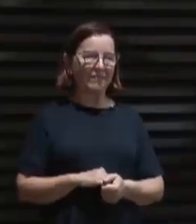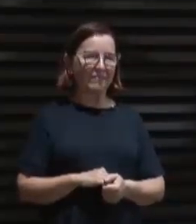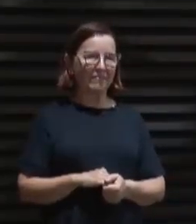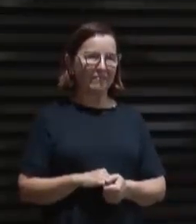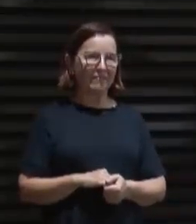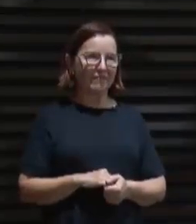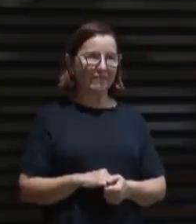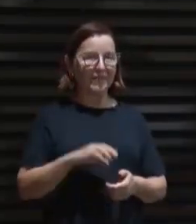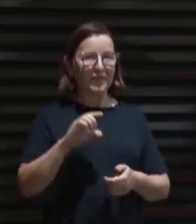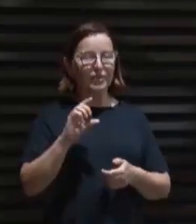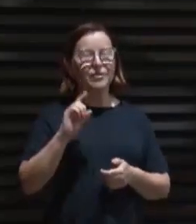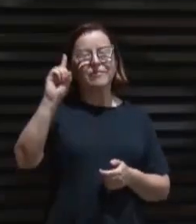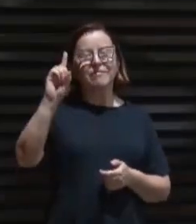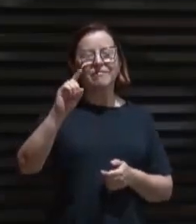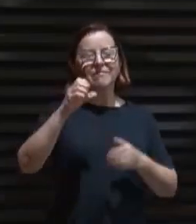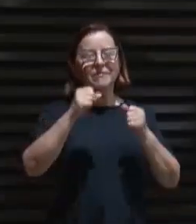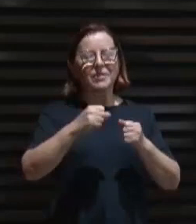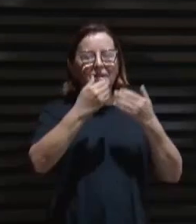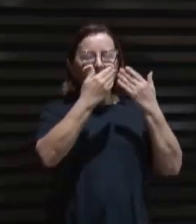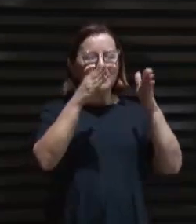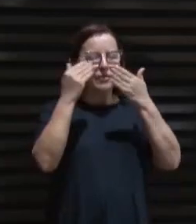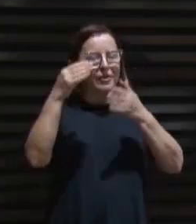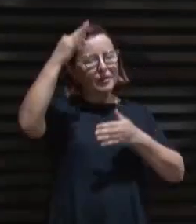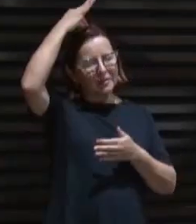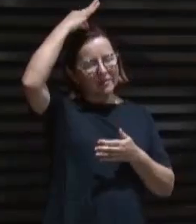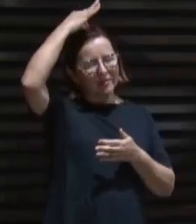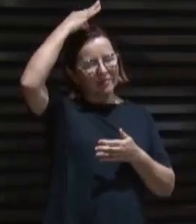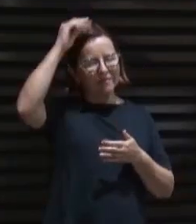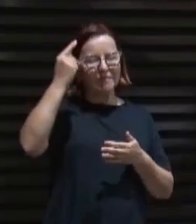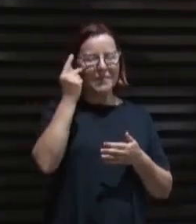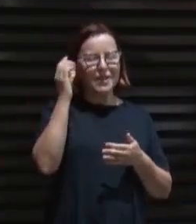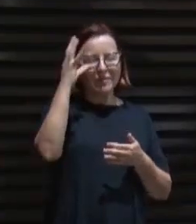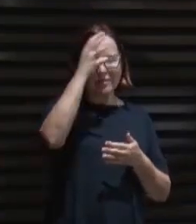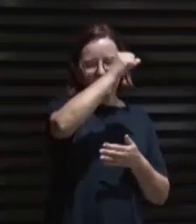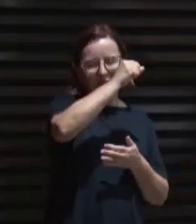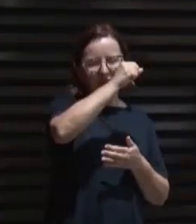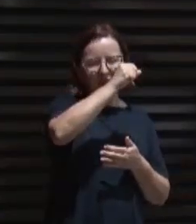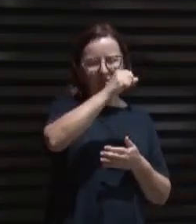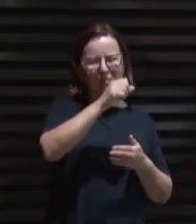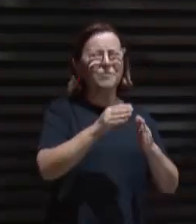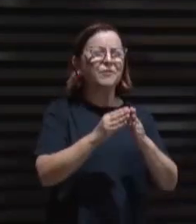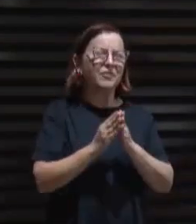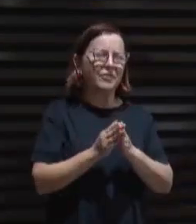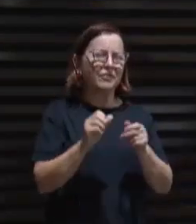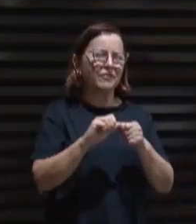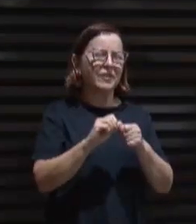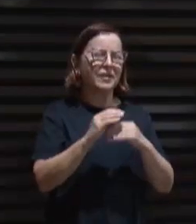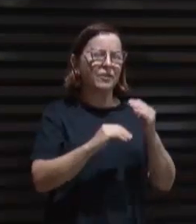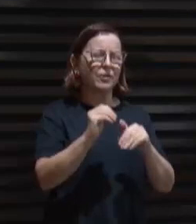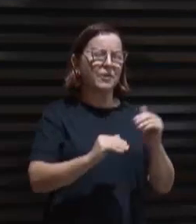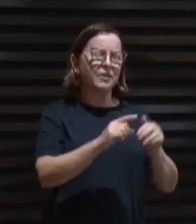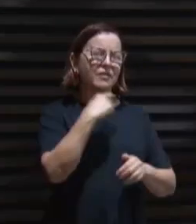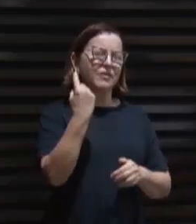Só tu podes abrir os nossos olhos para vermos além da letra. Opera em nós, no nome de Jesus, Pai.